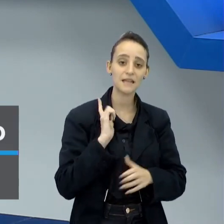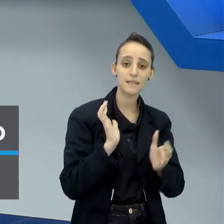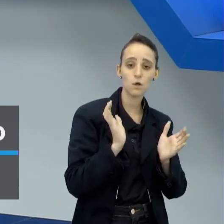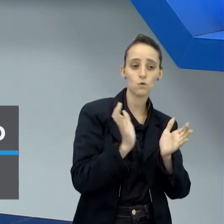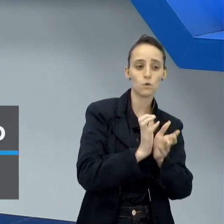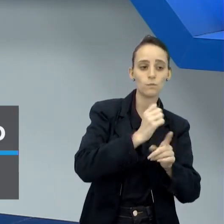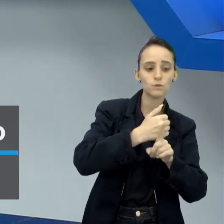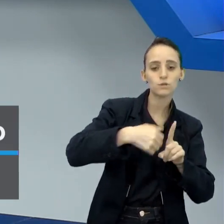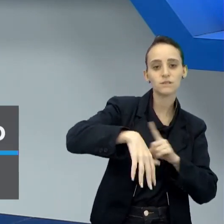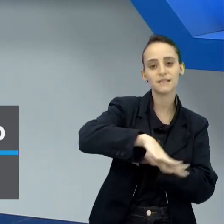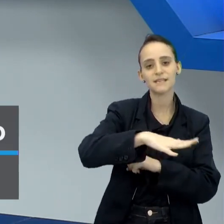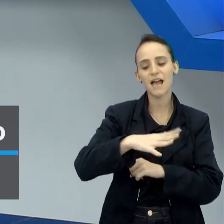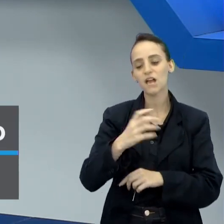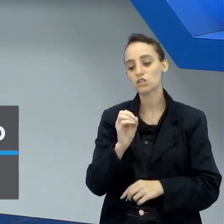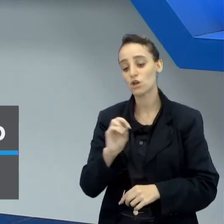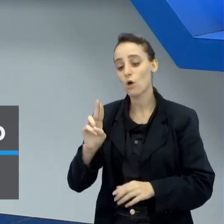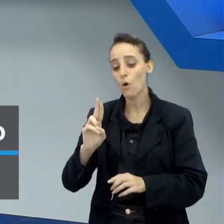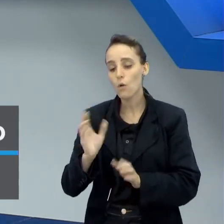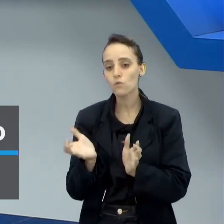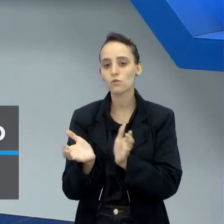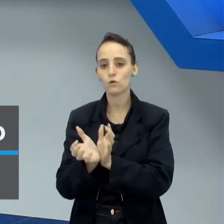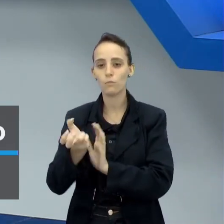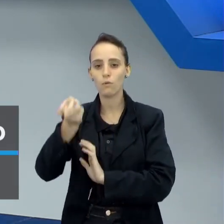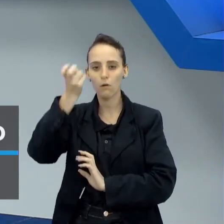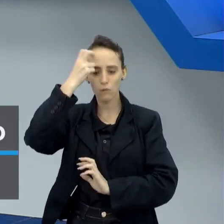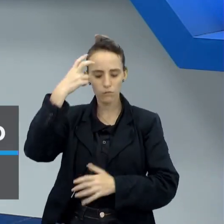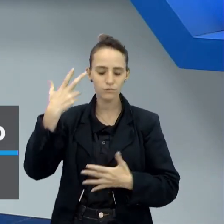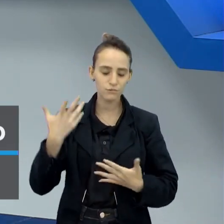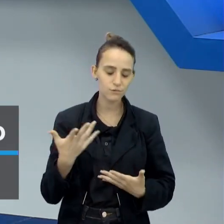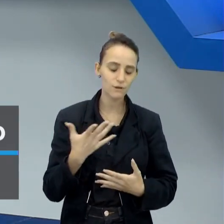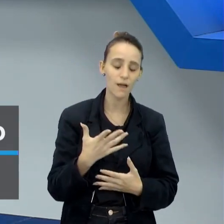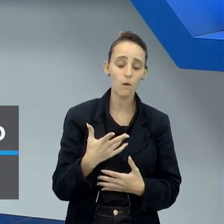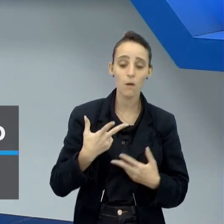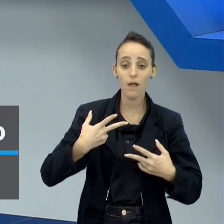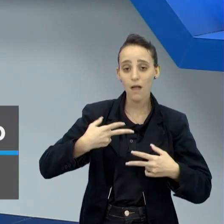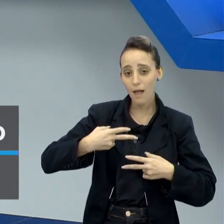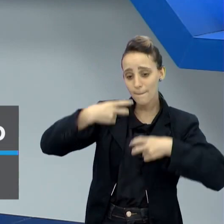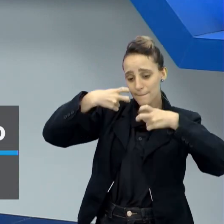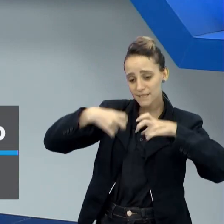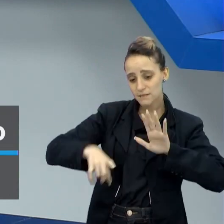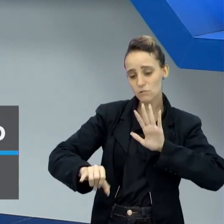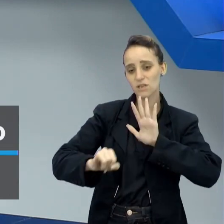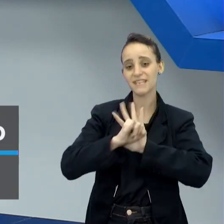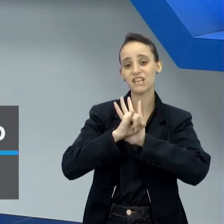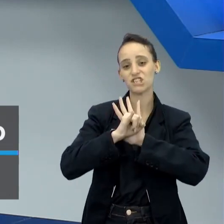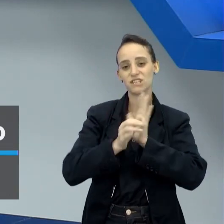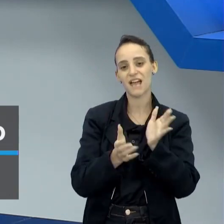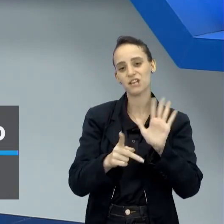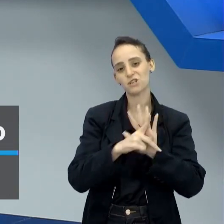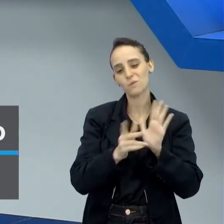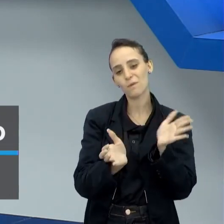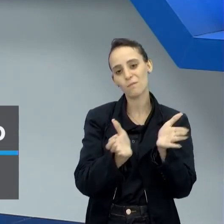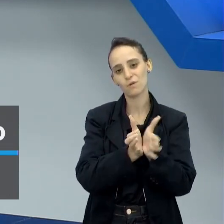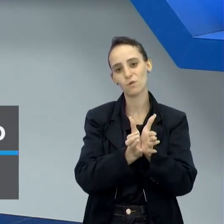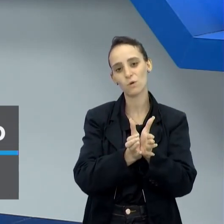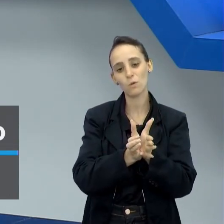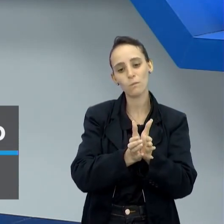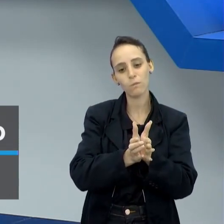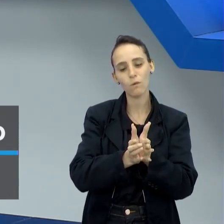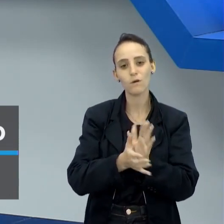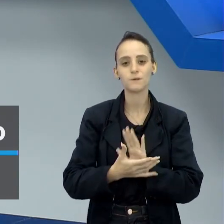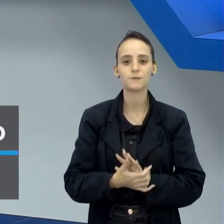social, pode ser um grupo cultural, né? E ao reconhecer a identidade desse grupo, nós temos condições de